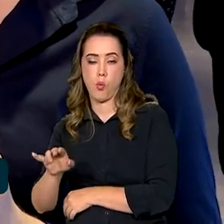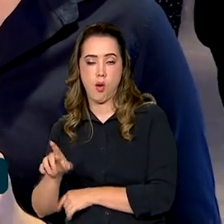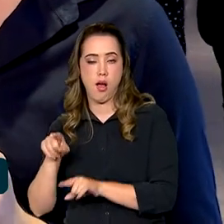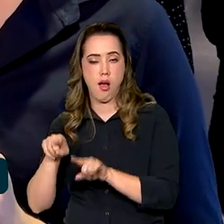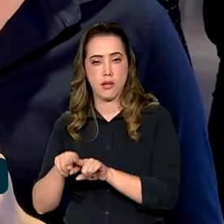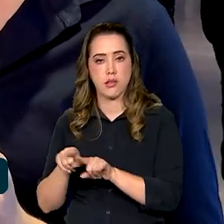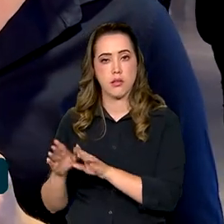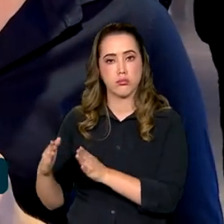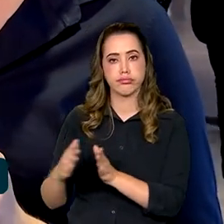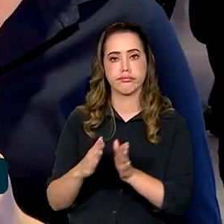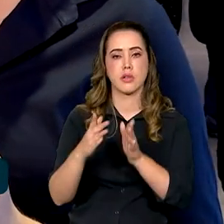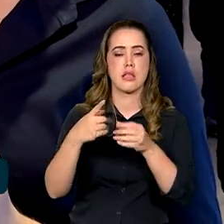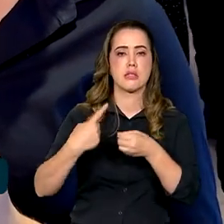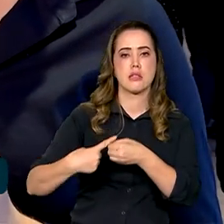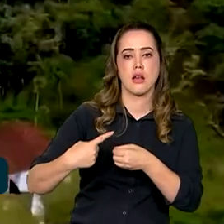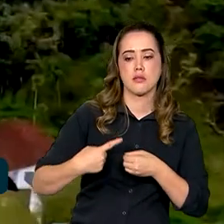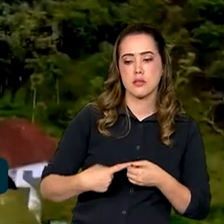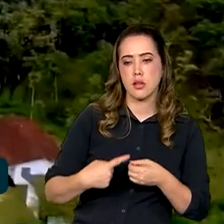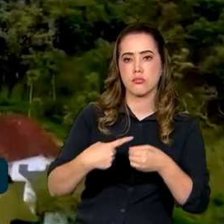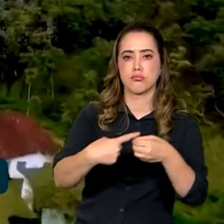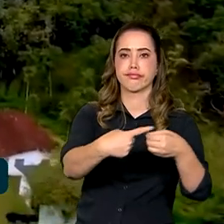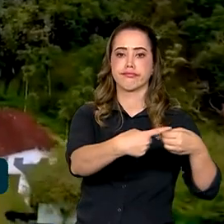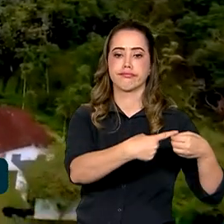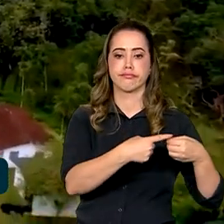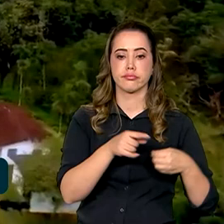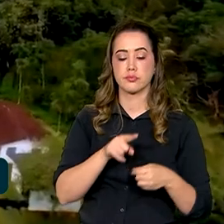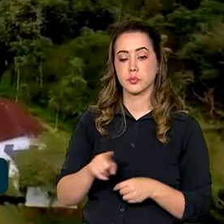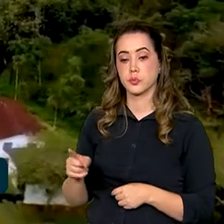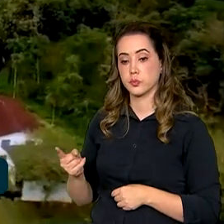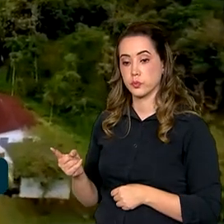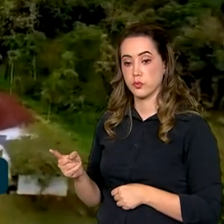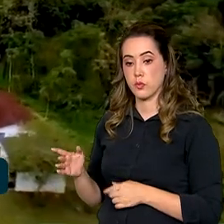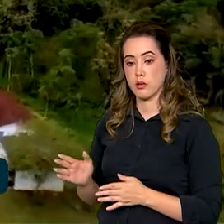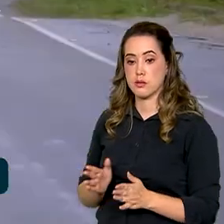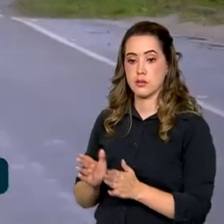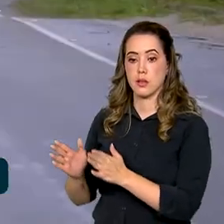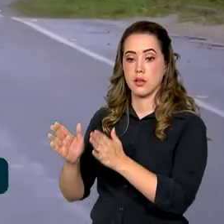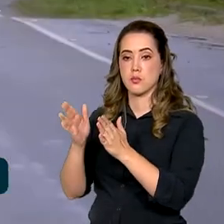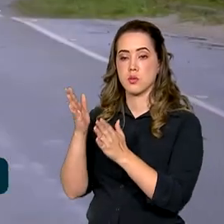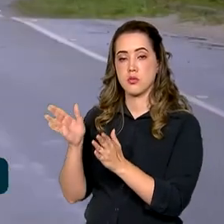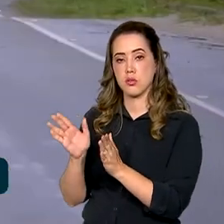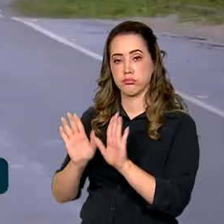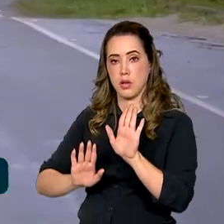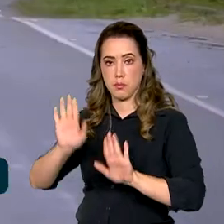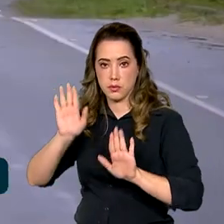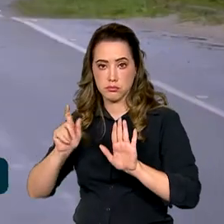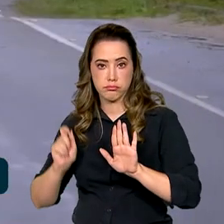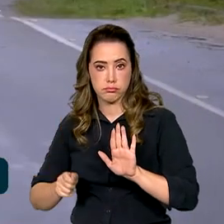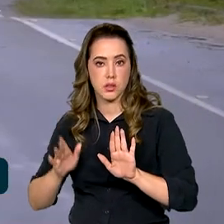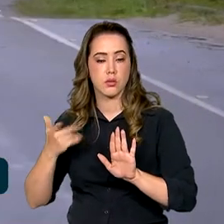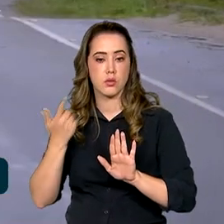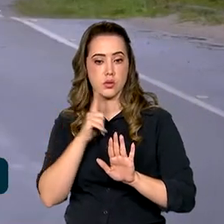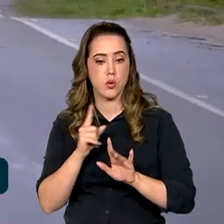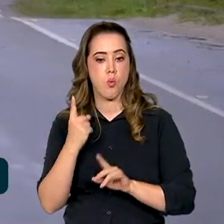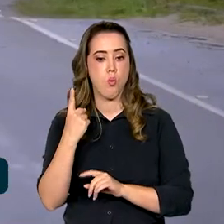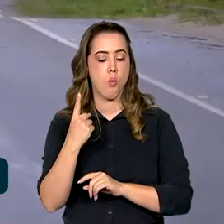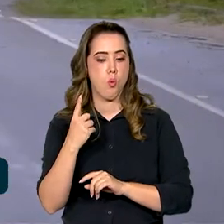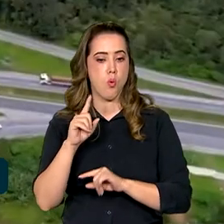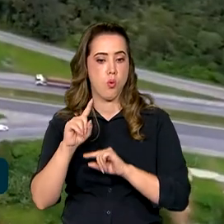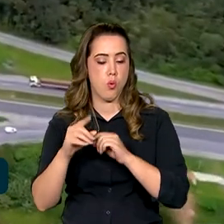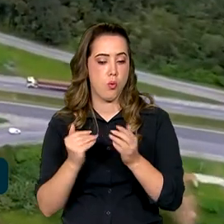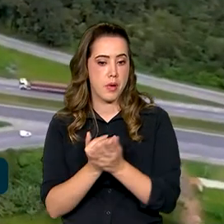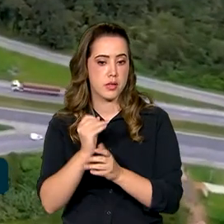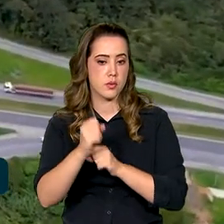municípios de Ourinhos e Itararé. A concessão passa a valer em fevereiro do ano que vem e, no primeiro ano, estão